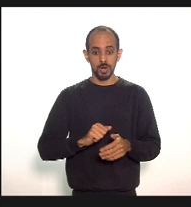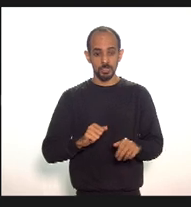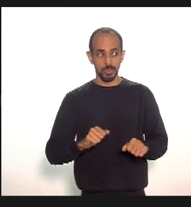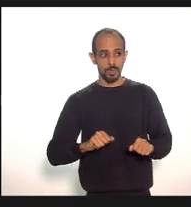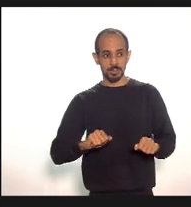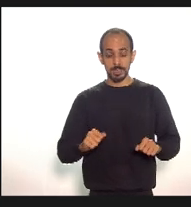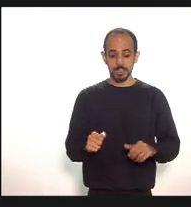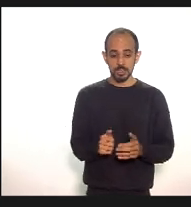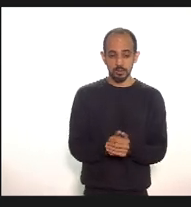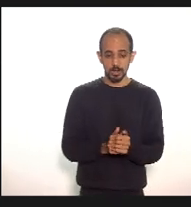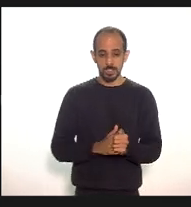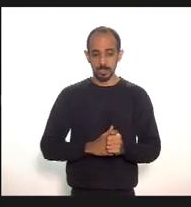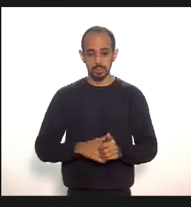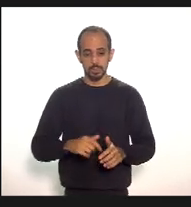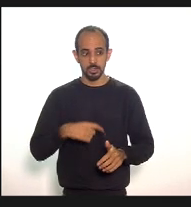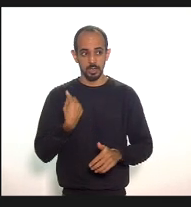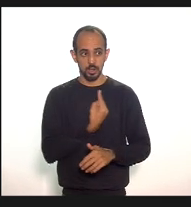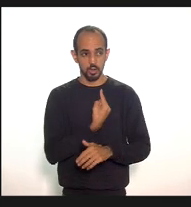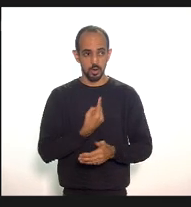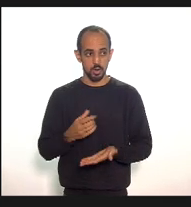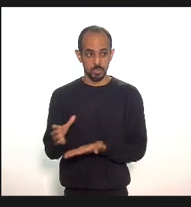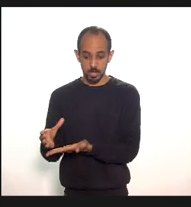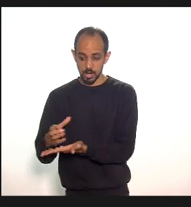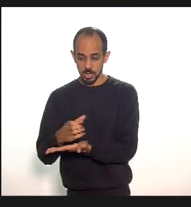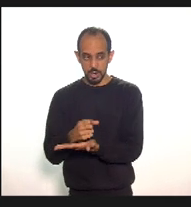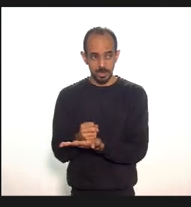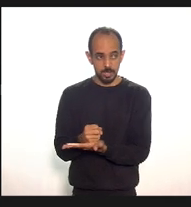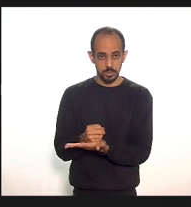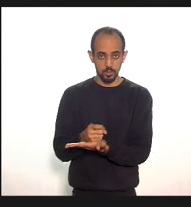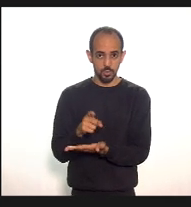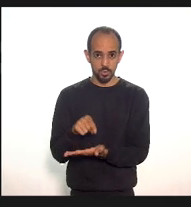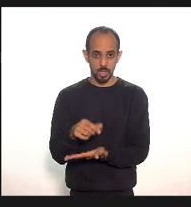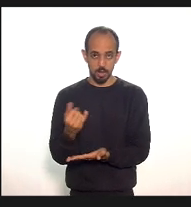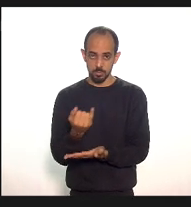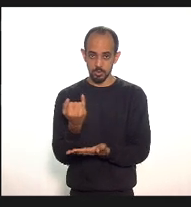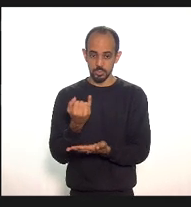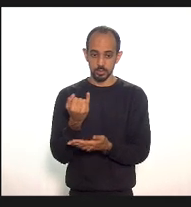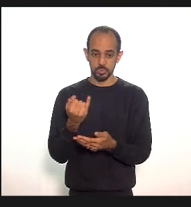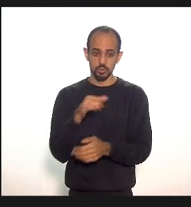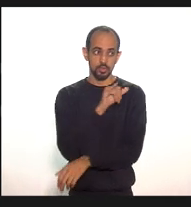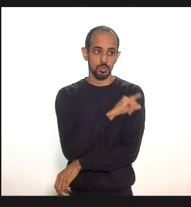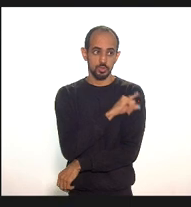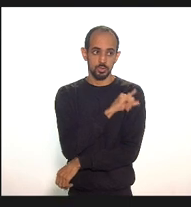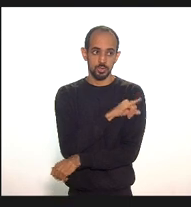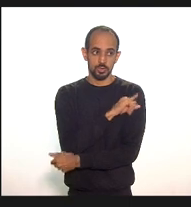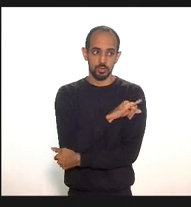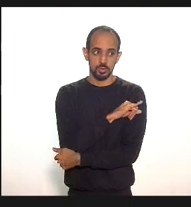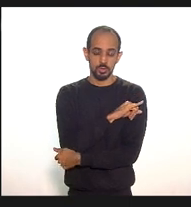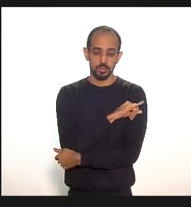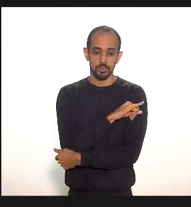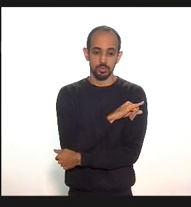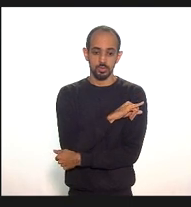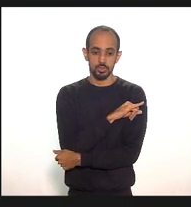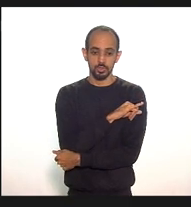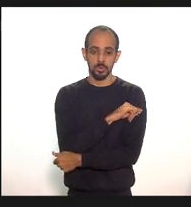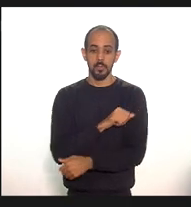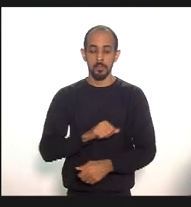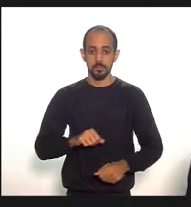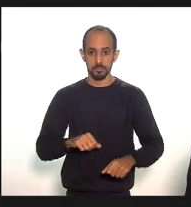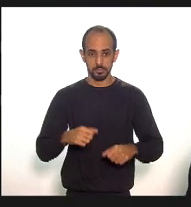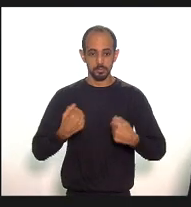recadação é uma recadação Fundamental e que o Rio de Janeiro precisa ser visto de forma